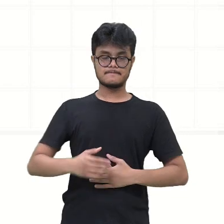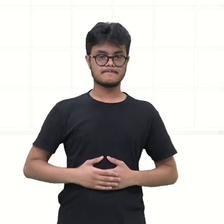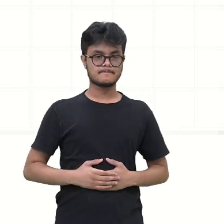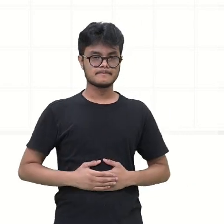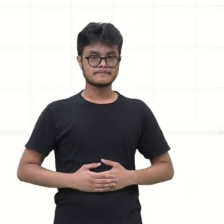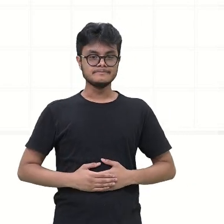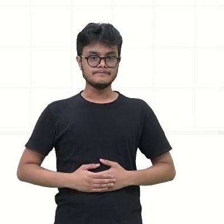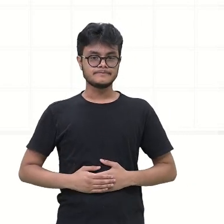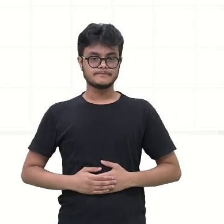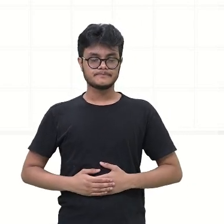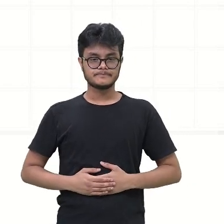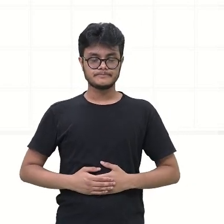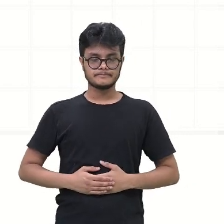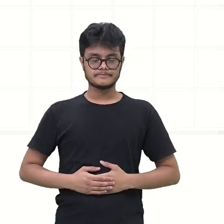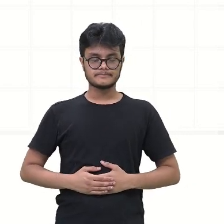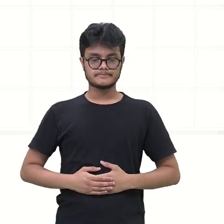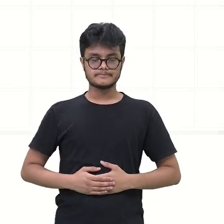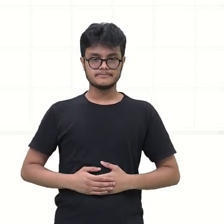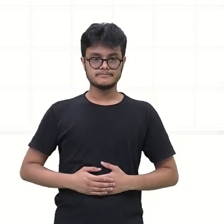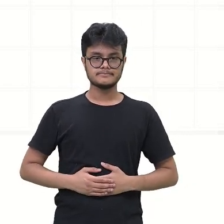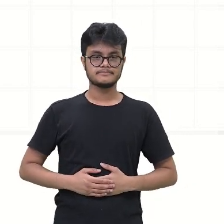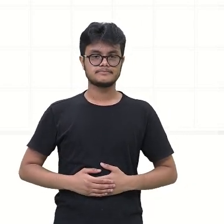Então,